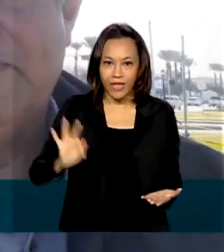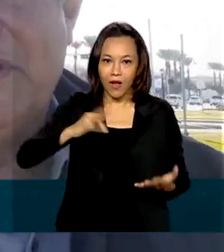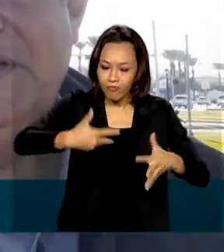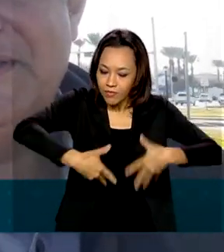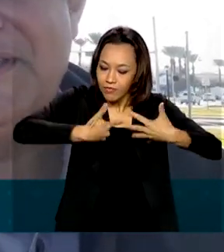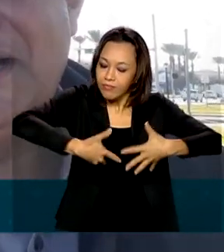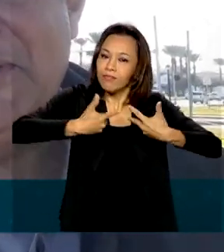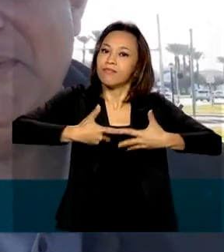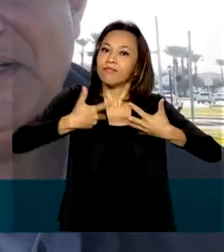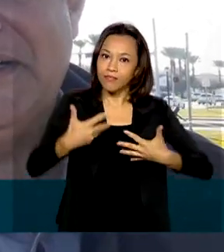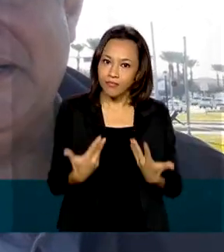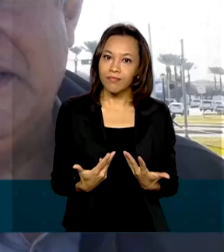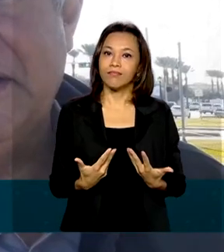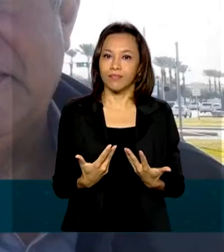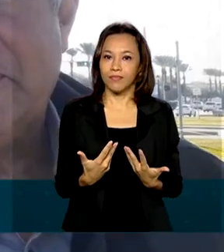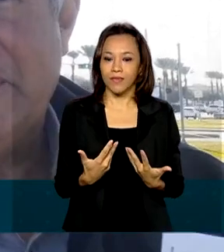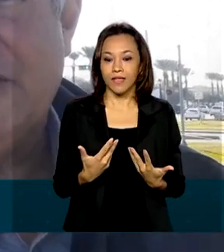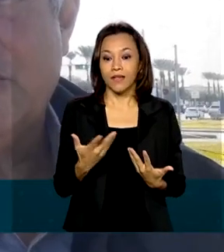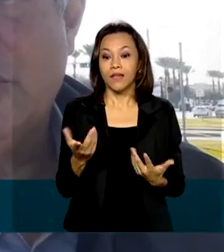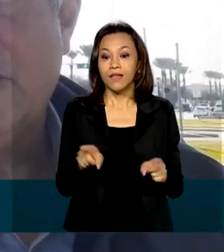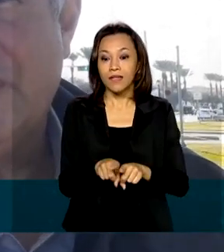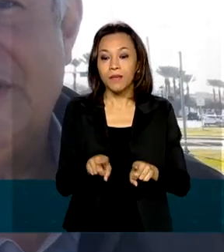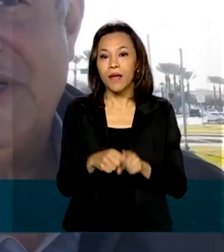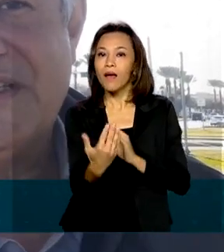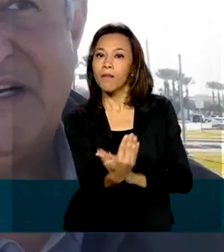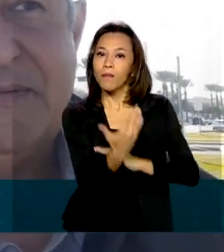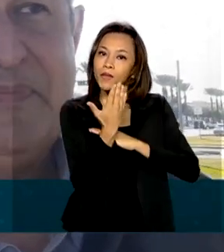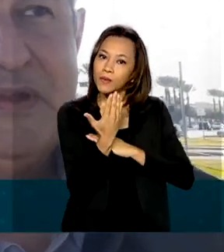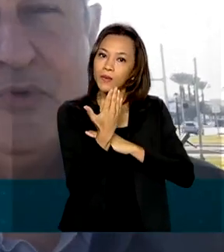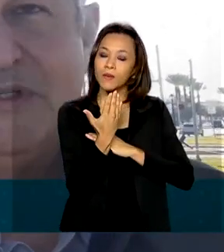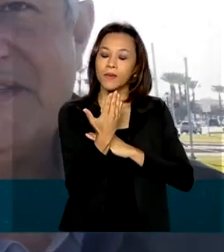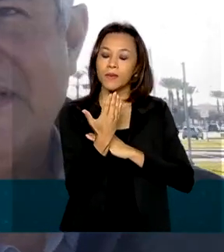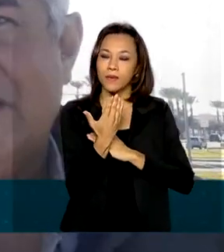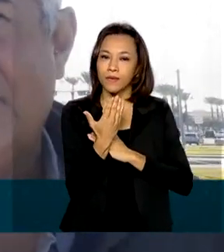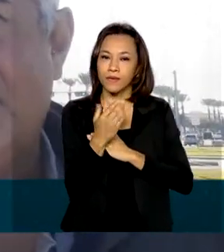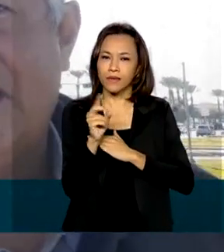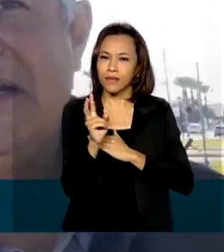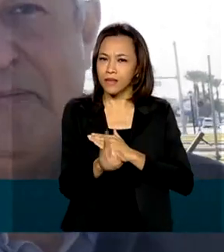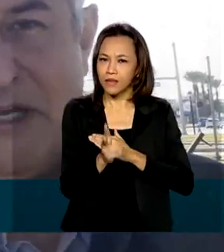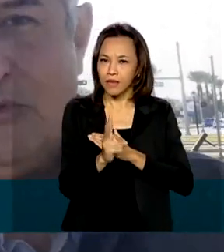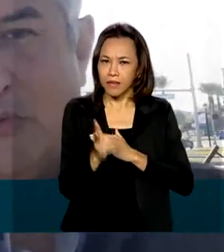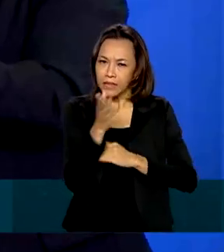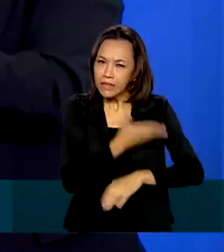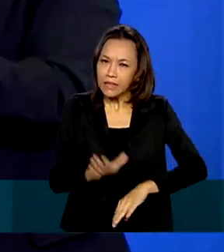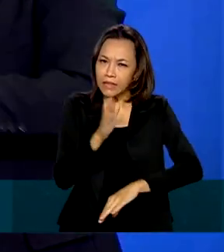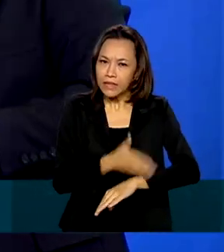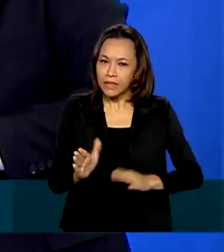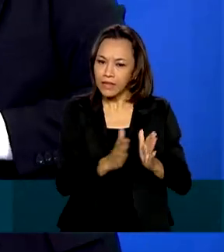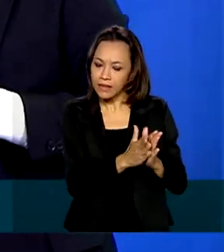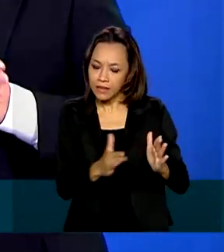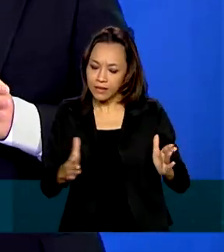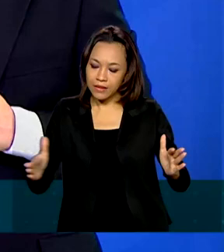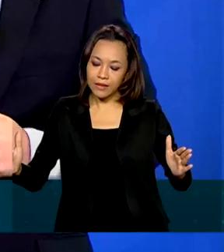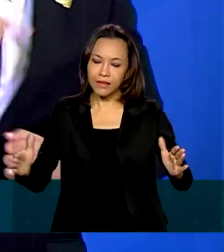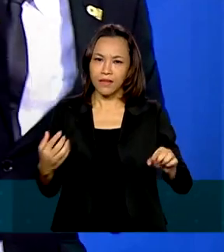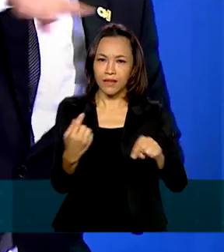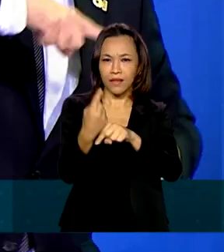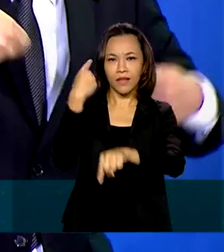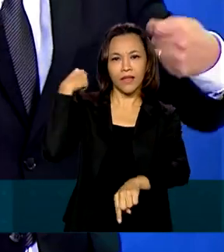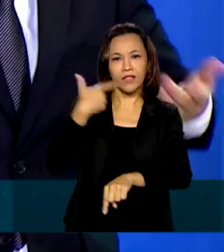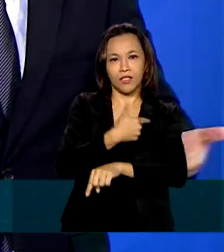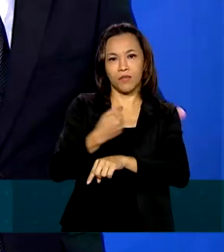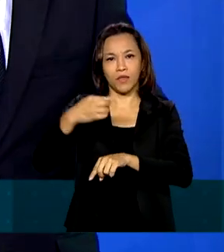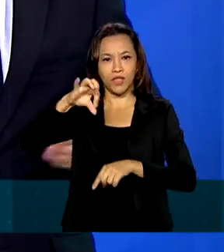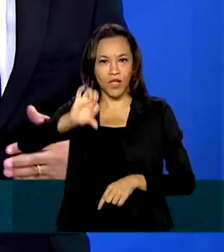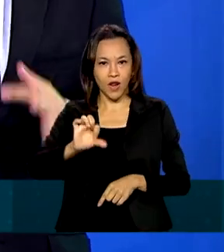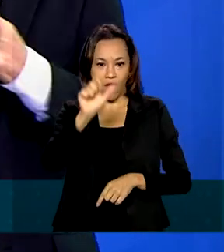incentivo inicial, né, e me ajudou durante todo esse treinamento. Desde 2019,